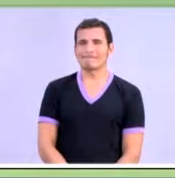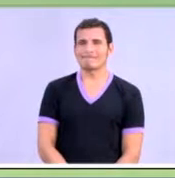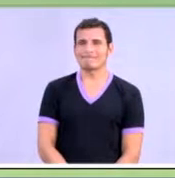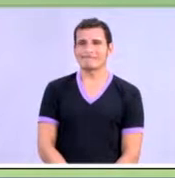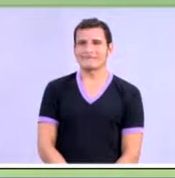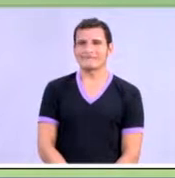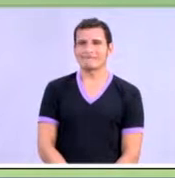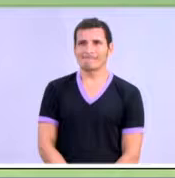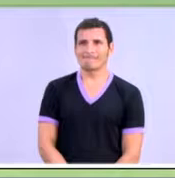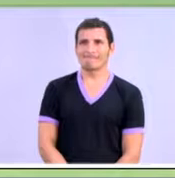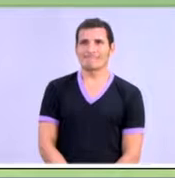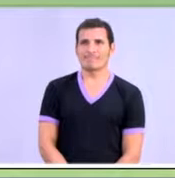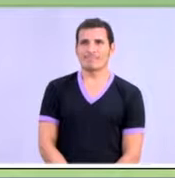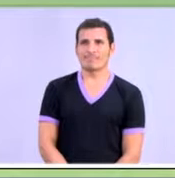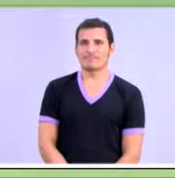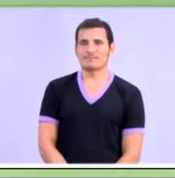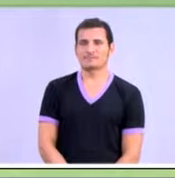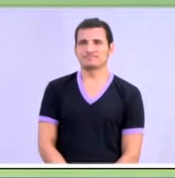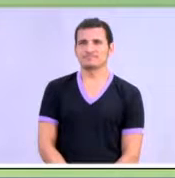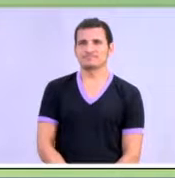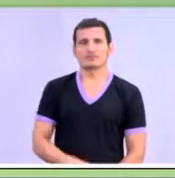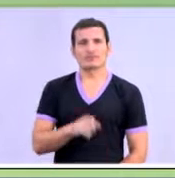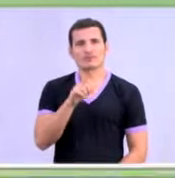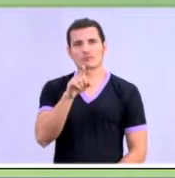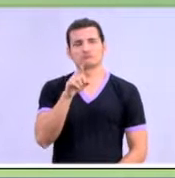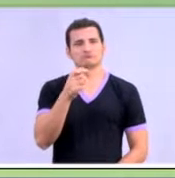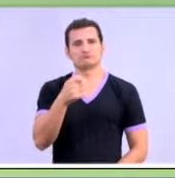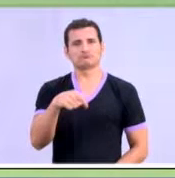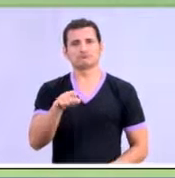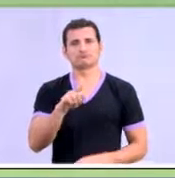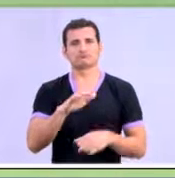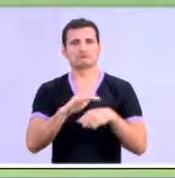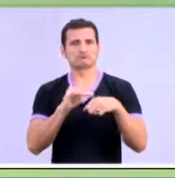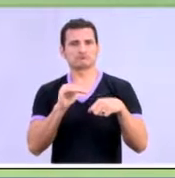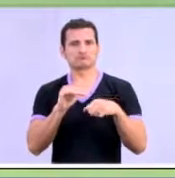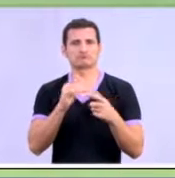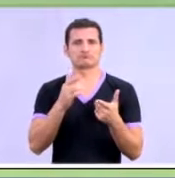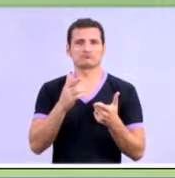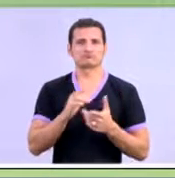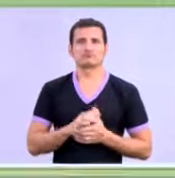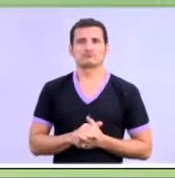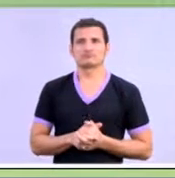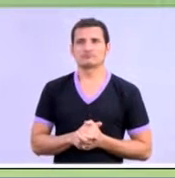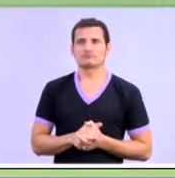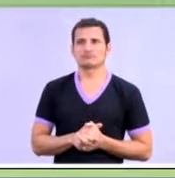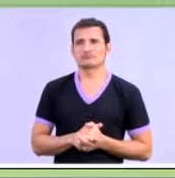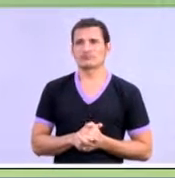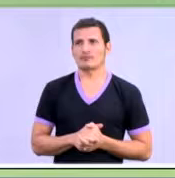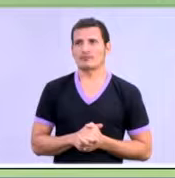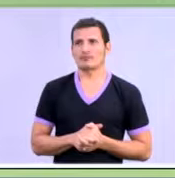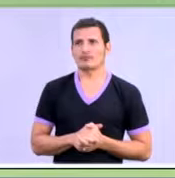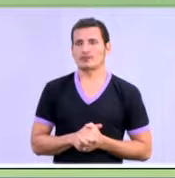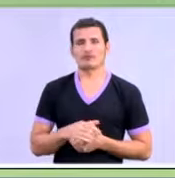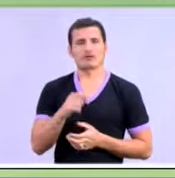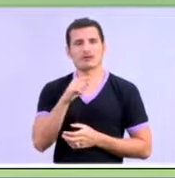Outra questão dos construtores. Você não precisa chamar ele. Você não precisa invocar. Ele é